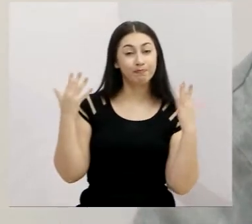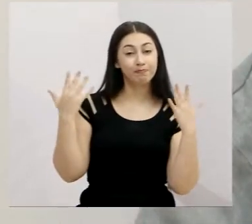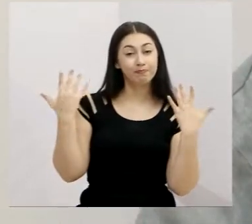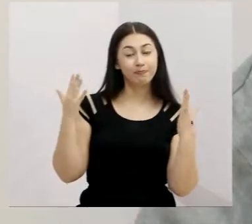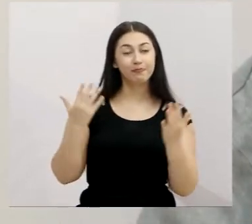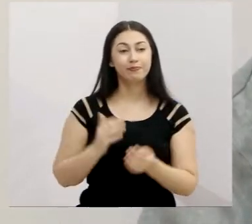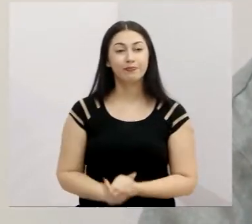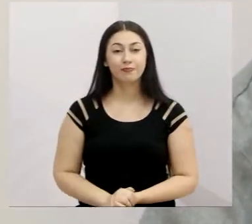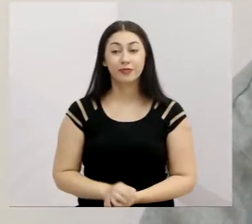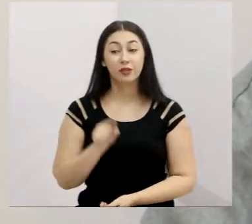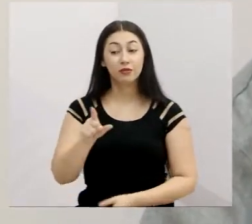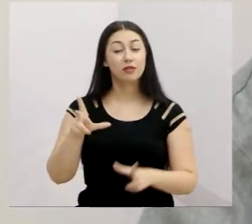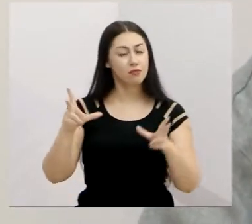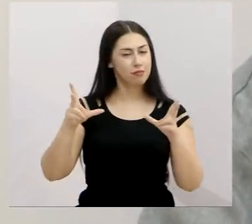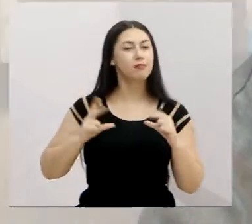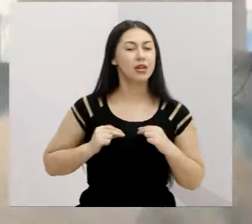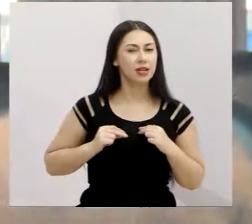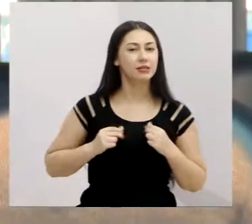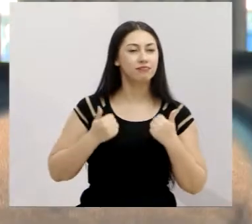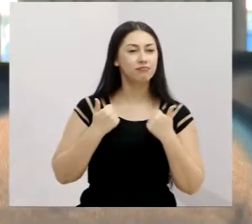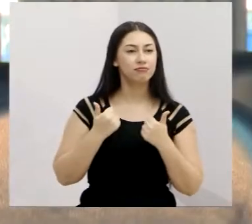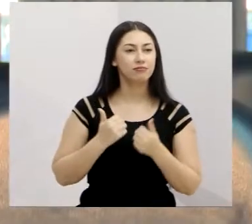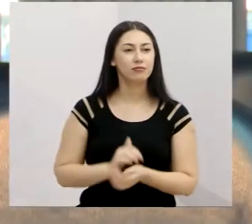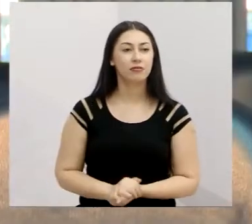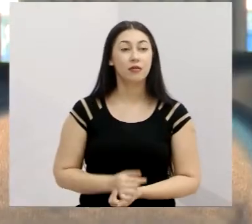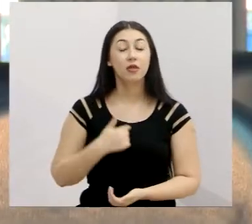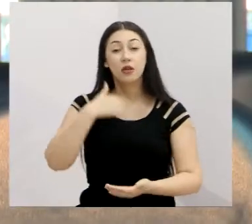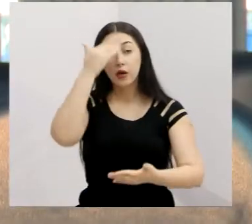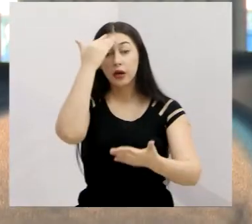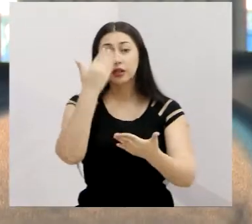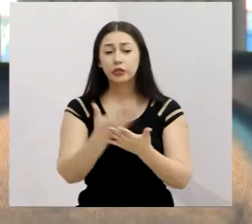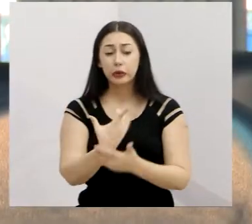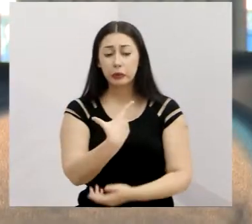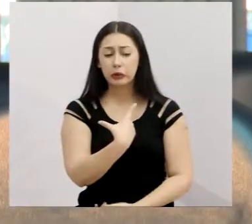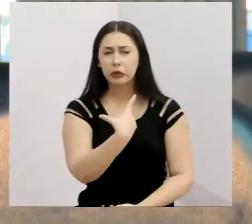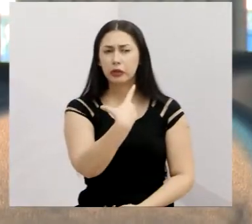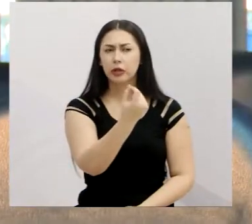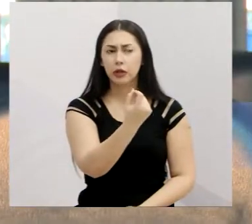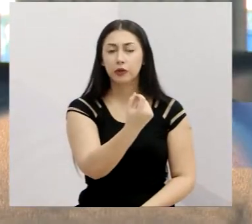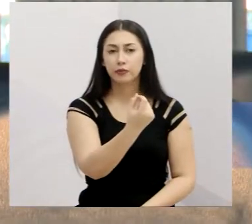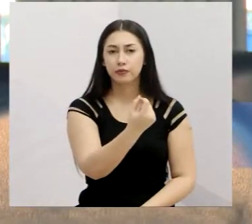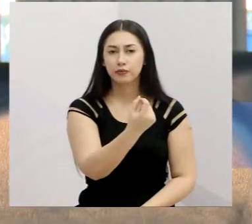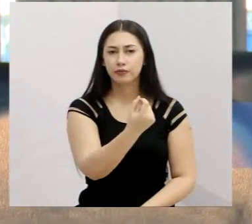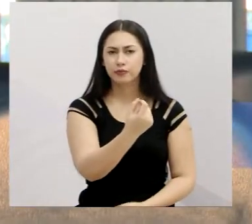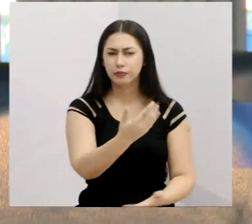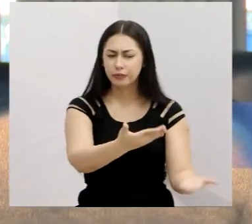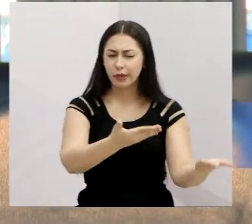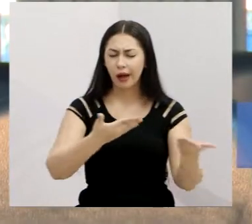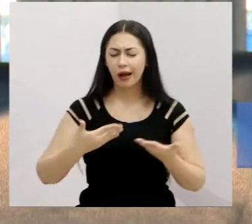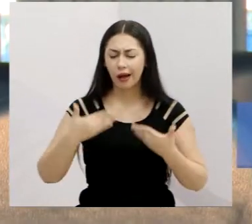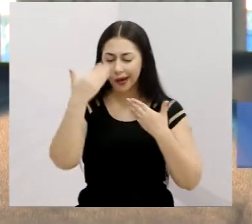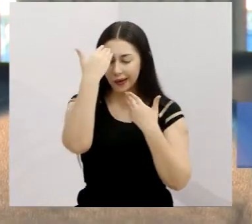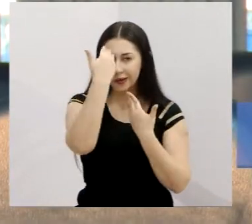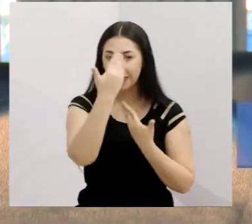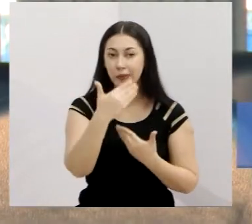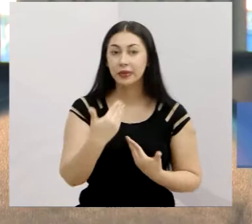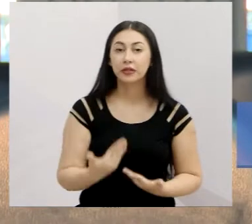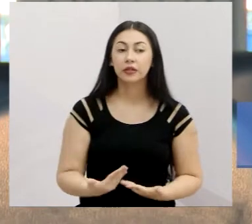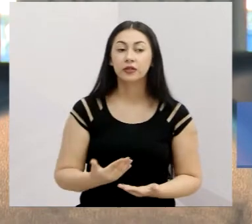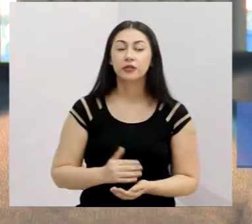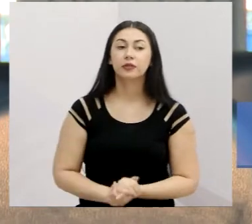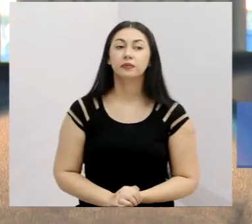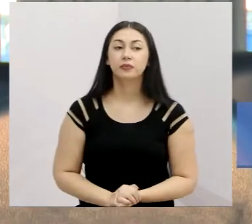por essa indicação você merece muito pa pergunta que ele não escolheu como para receber essa homenagem